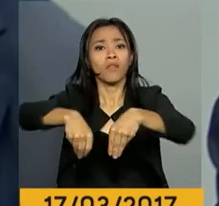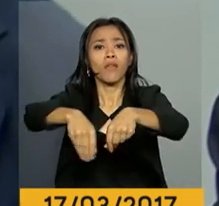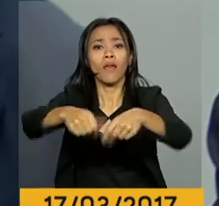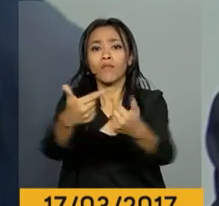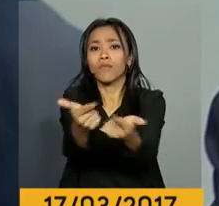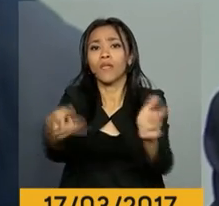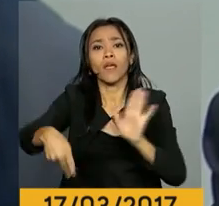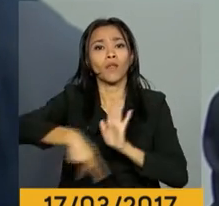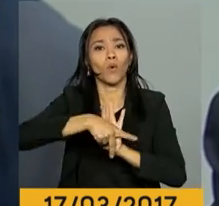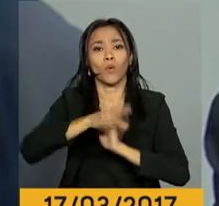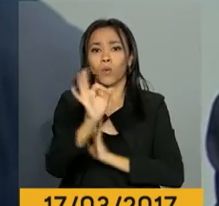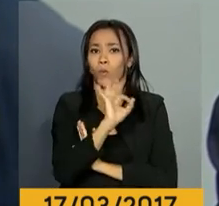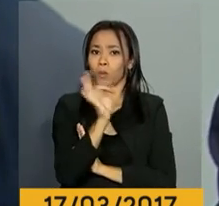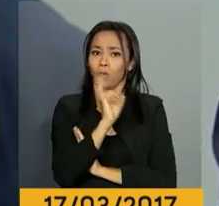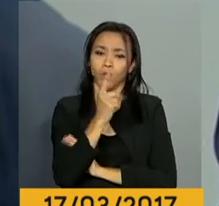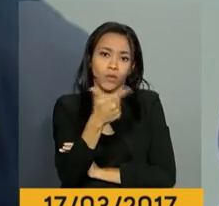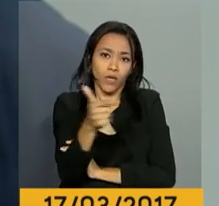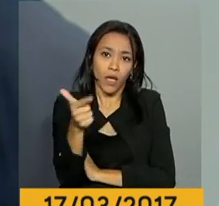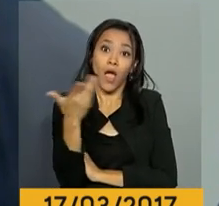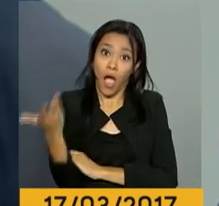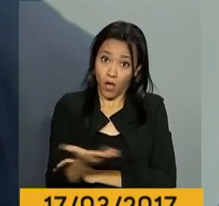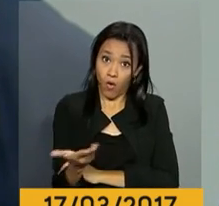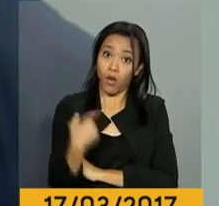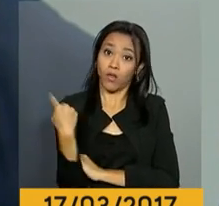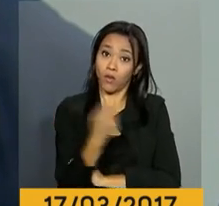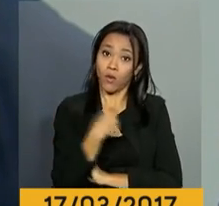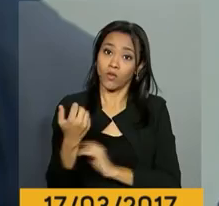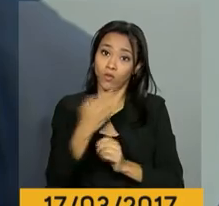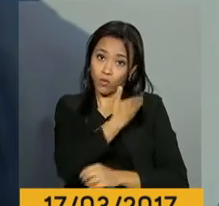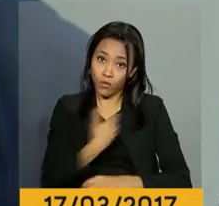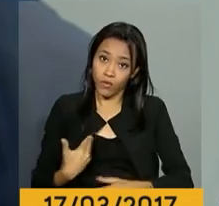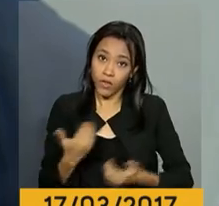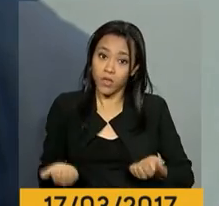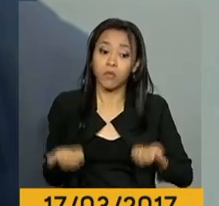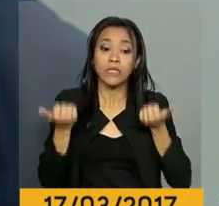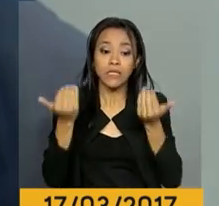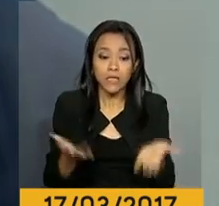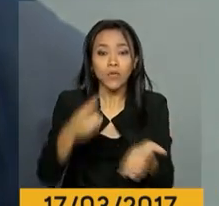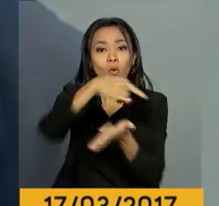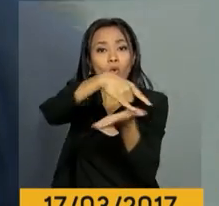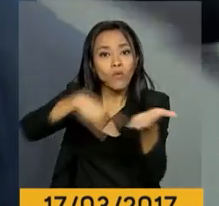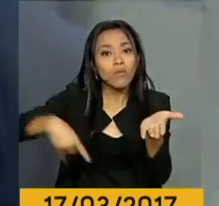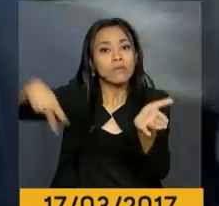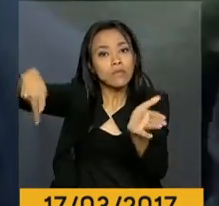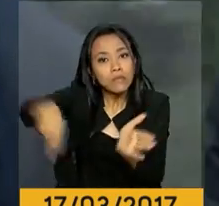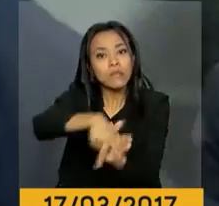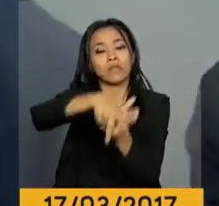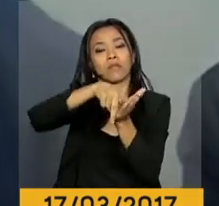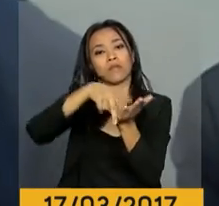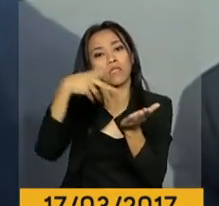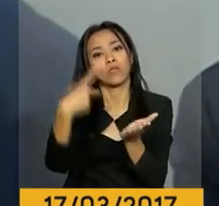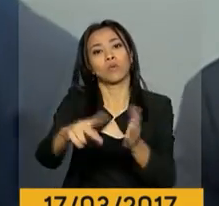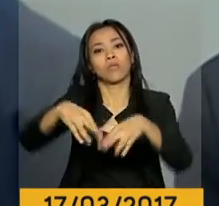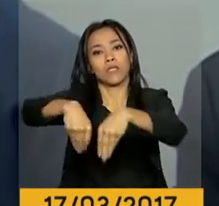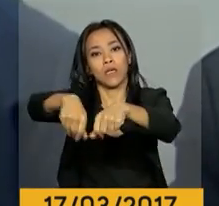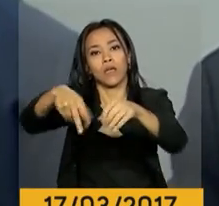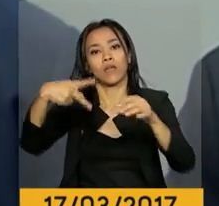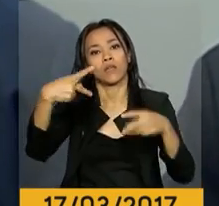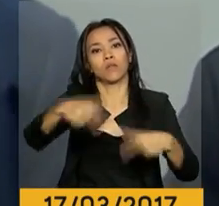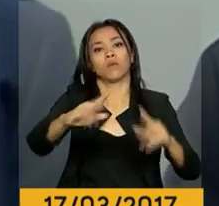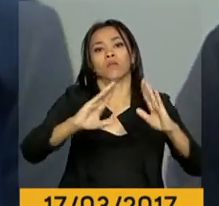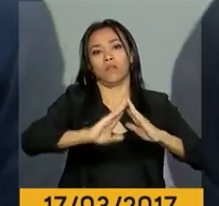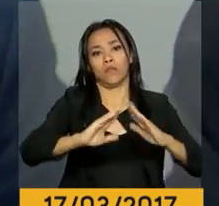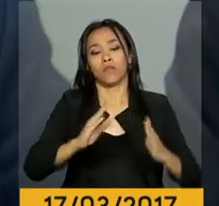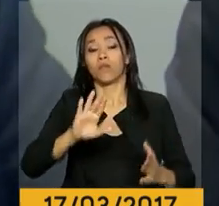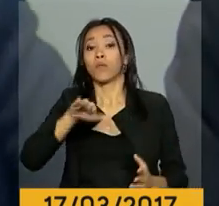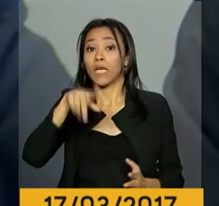propriedade. Nós estamos titulando, nós estamos entregando título para todo esse pessoal. Ele diz, olha, lá na Amazônia, por exemplo, quando